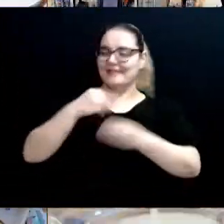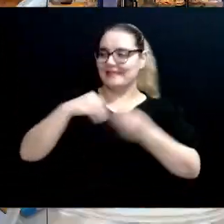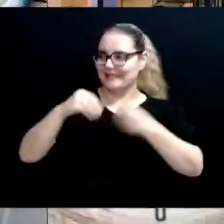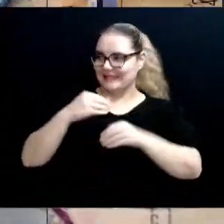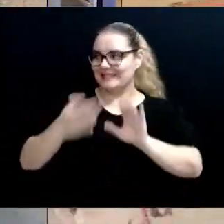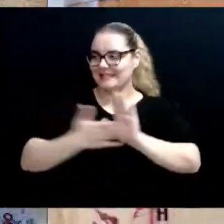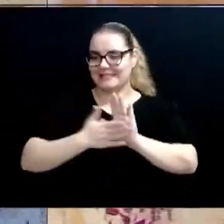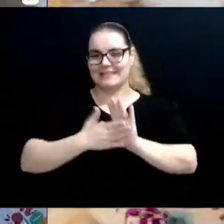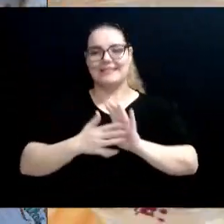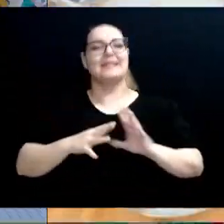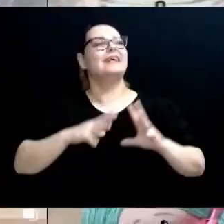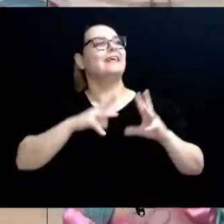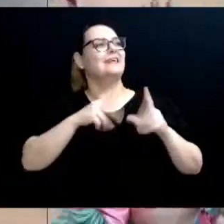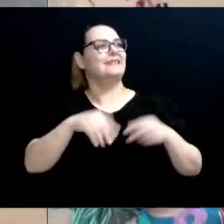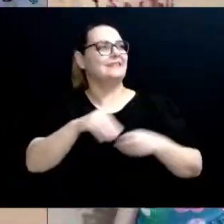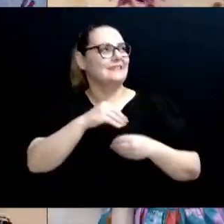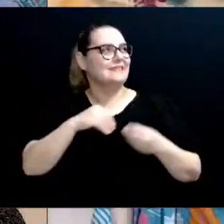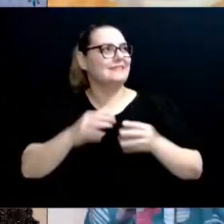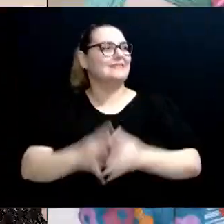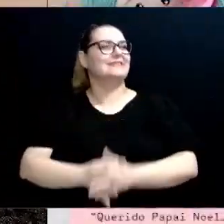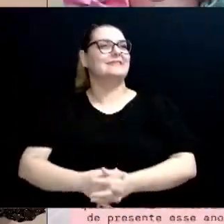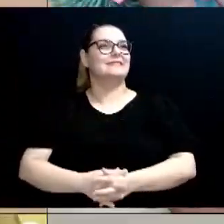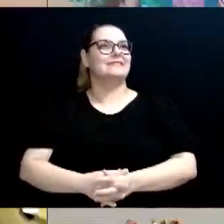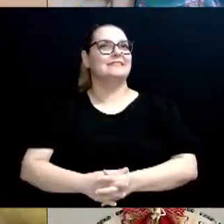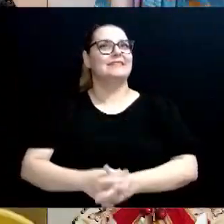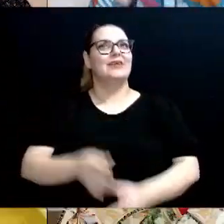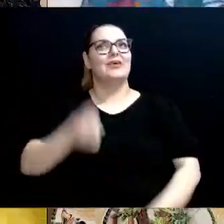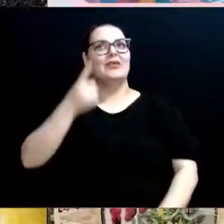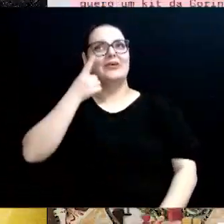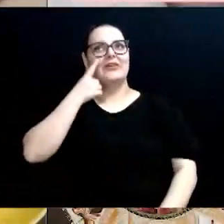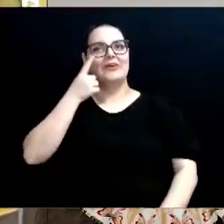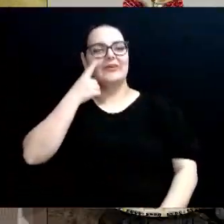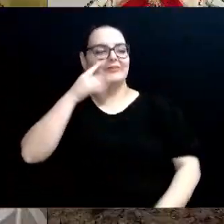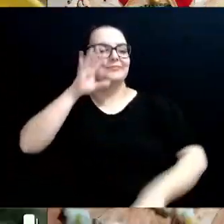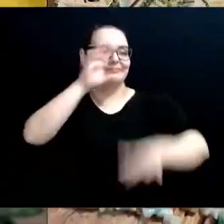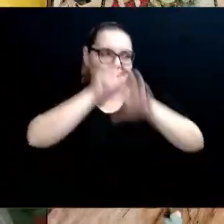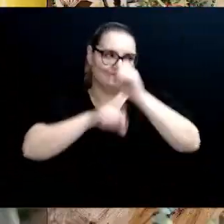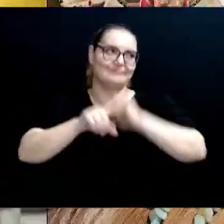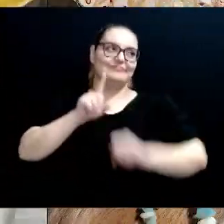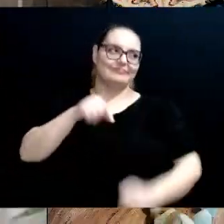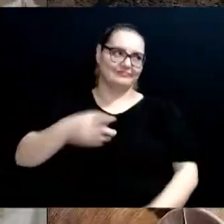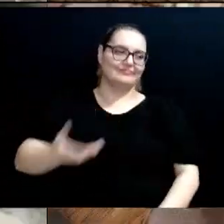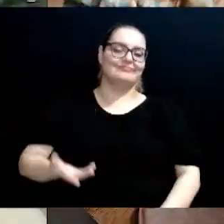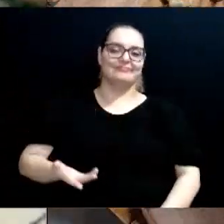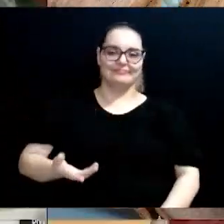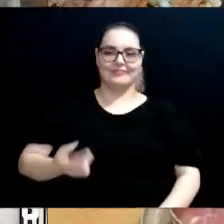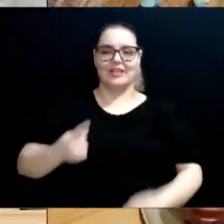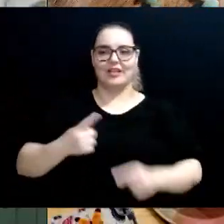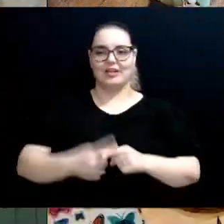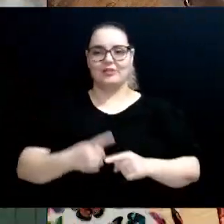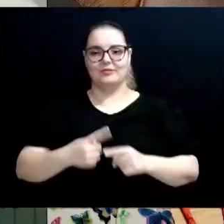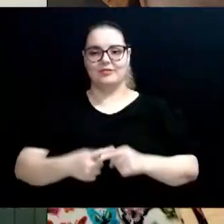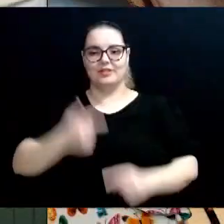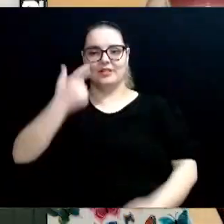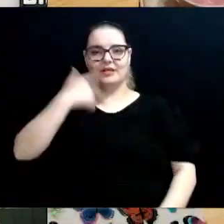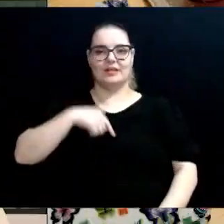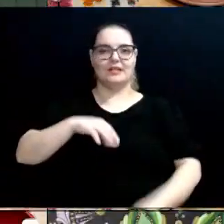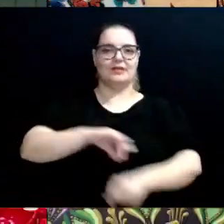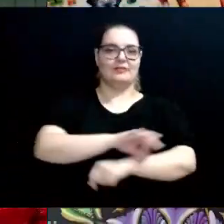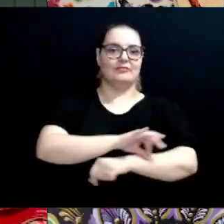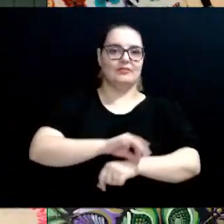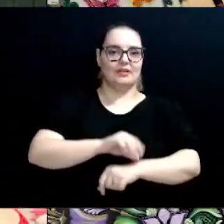como arquiteta, que juntou tudo isso num propósito? Olha, foi um aprendizado.